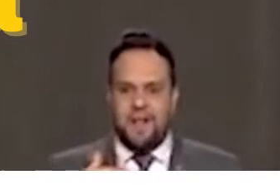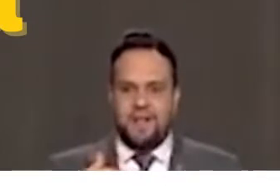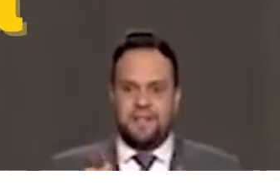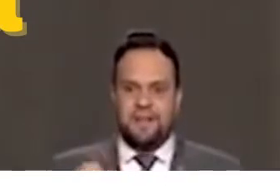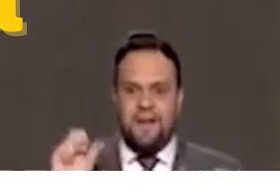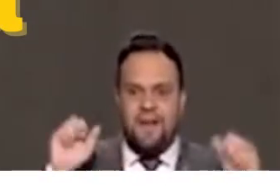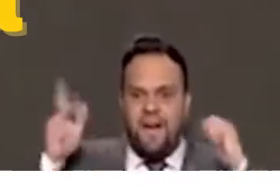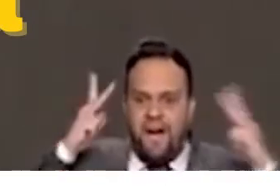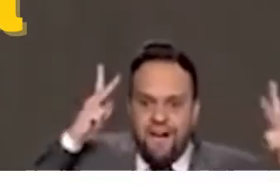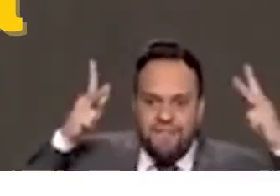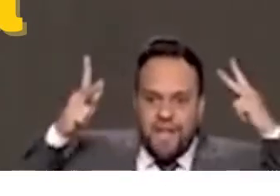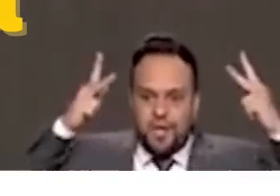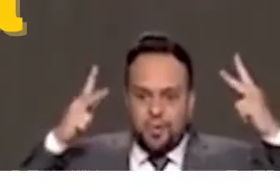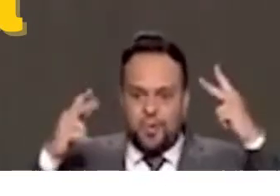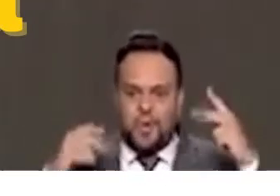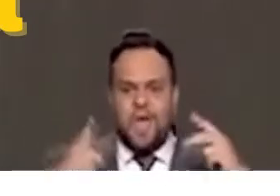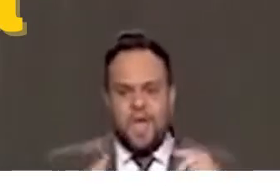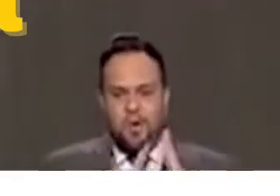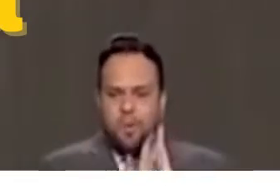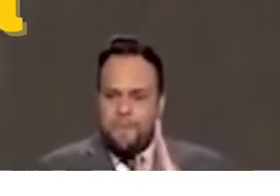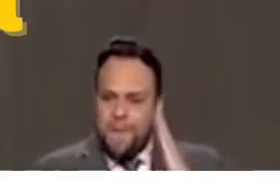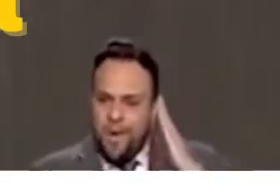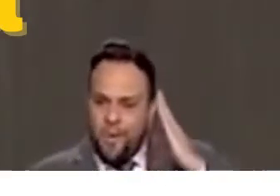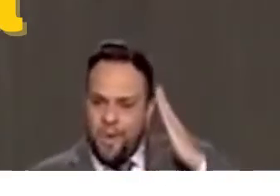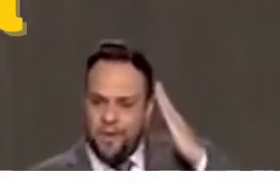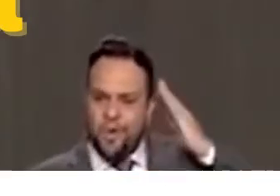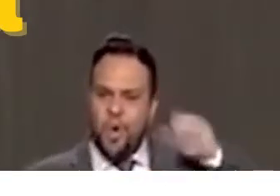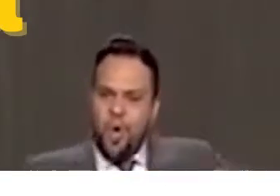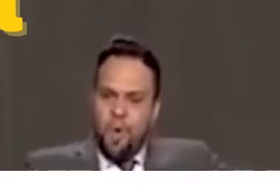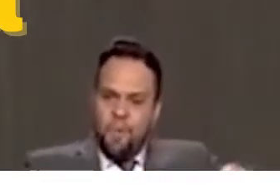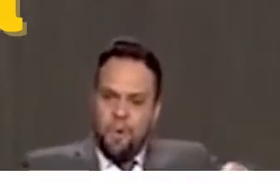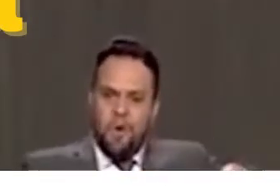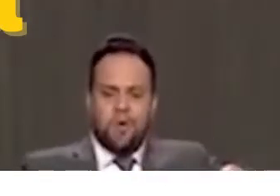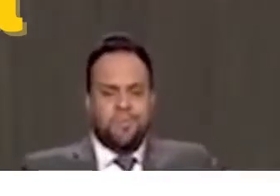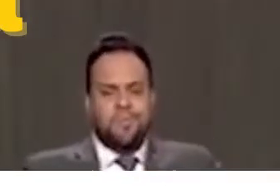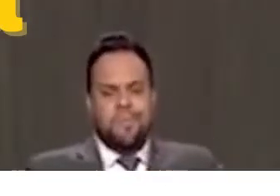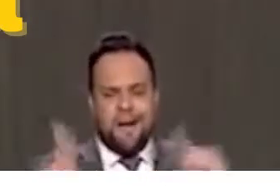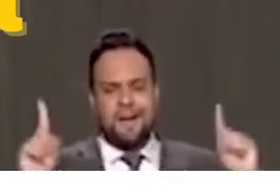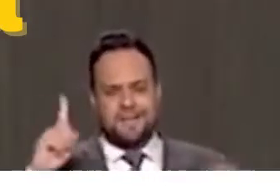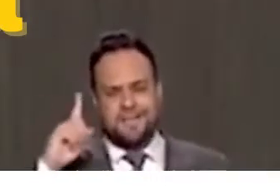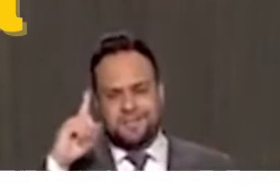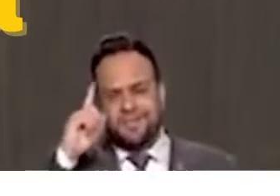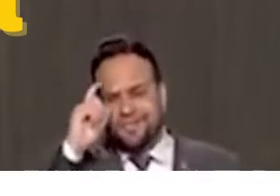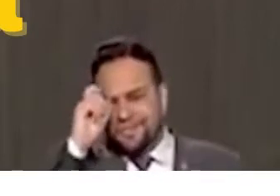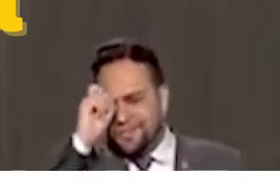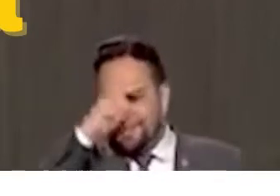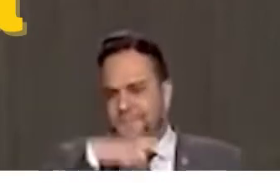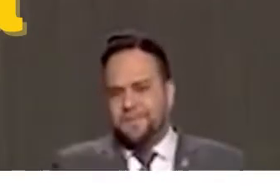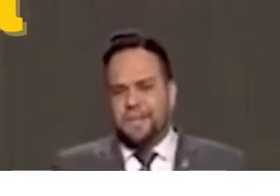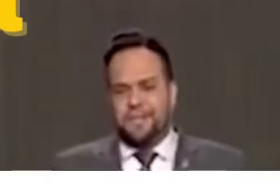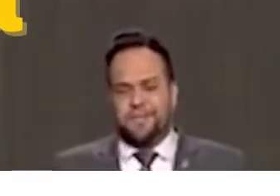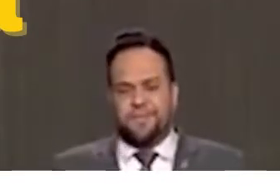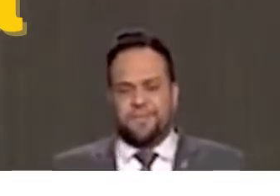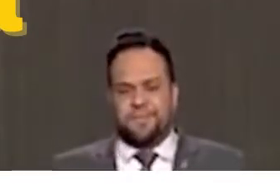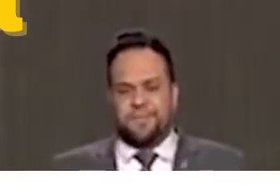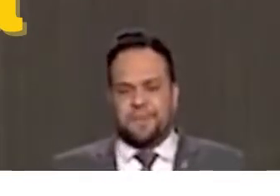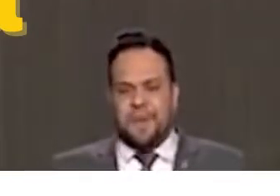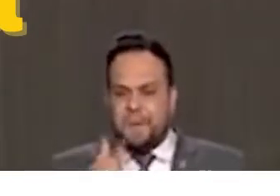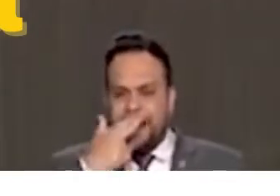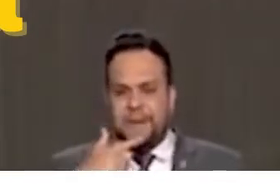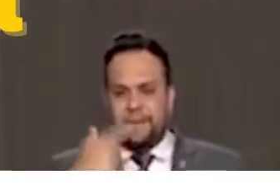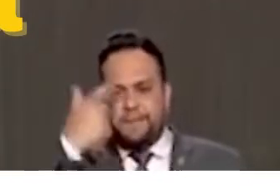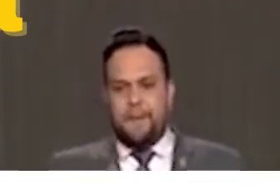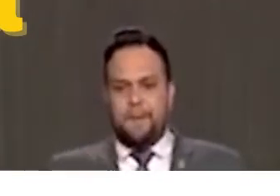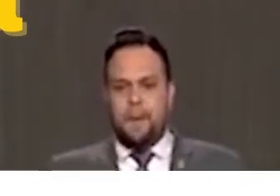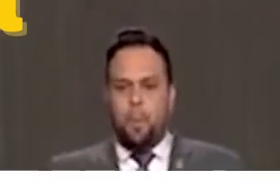sou mergulhador, sou motociclista. Então é difícil você ficar parado. É